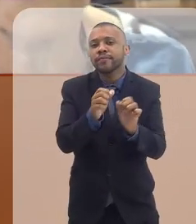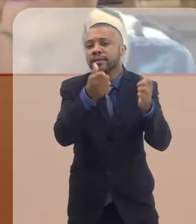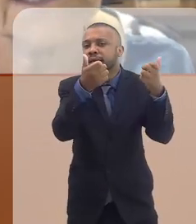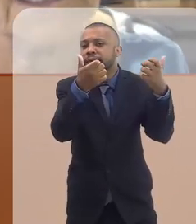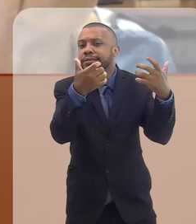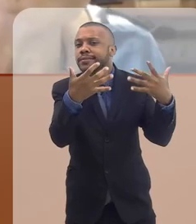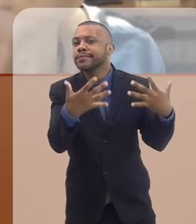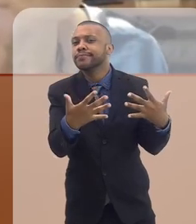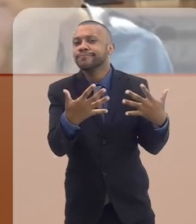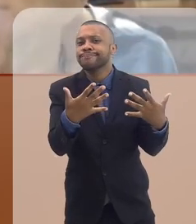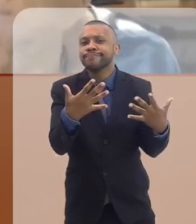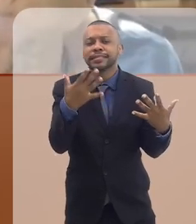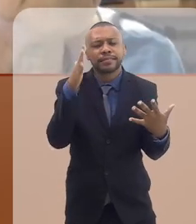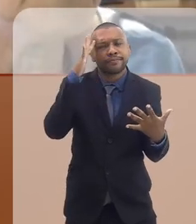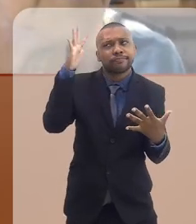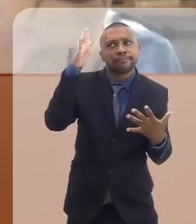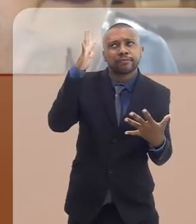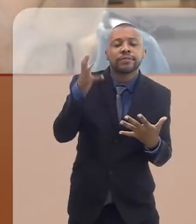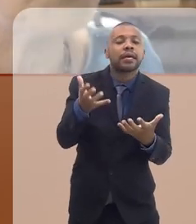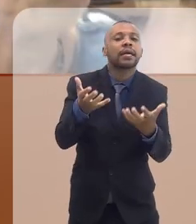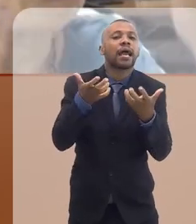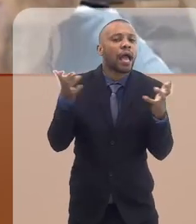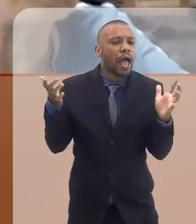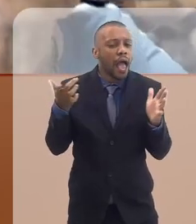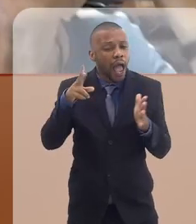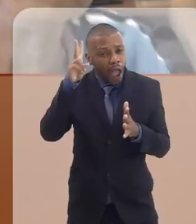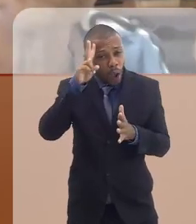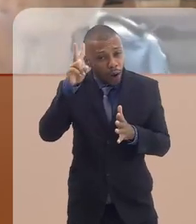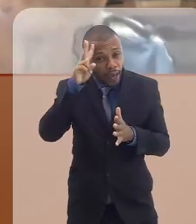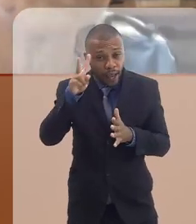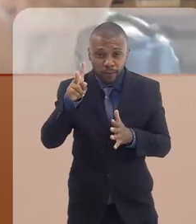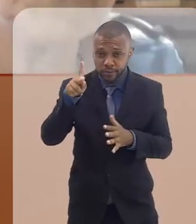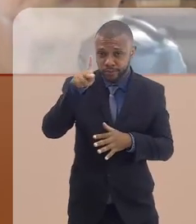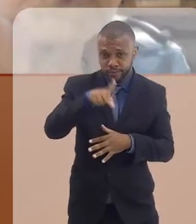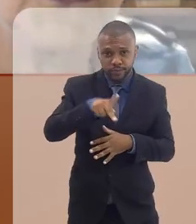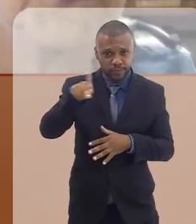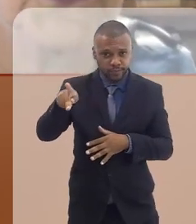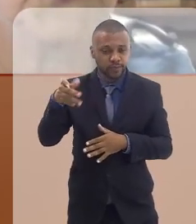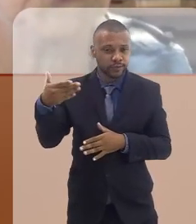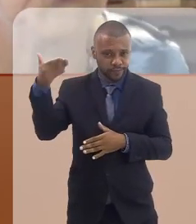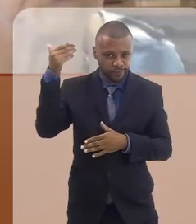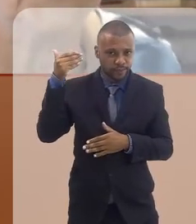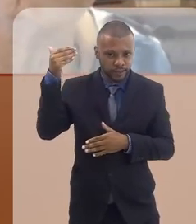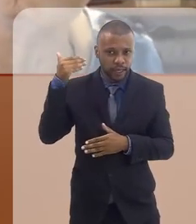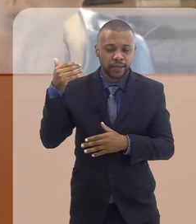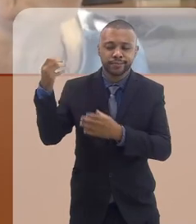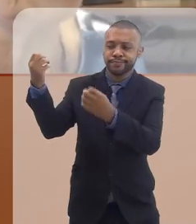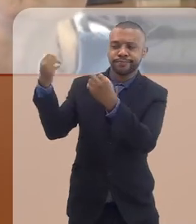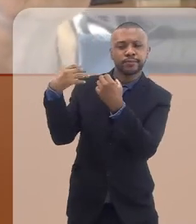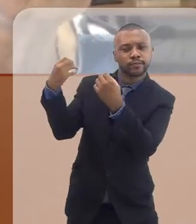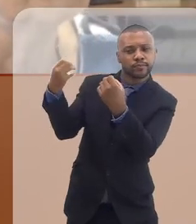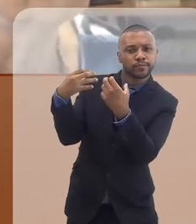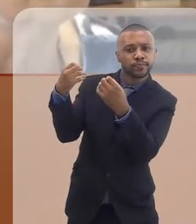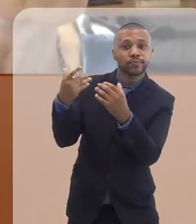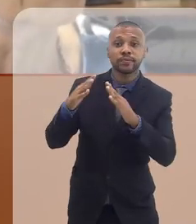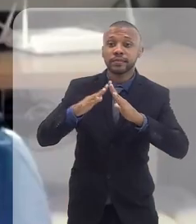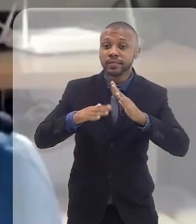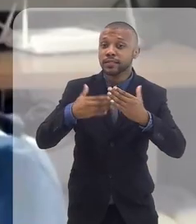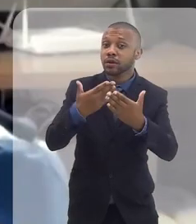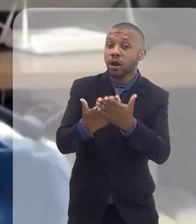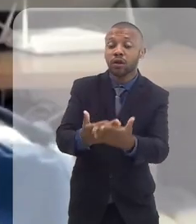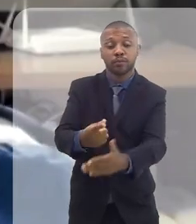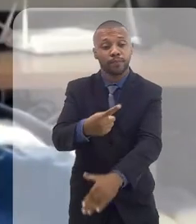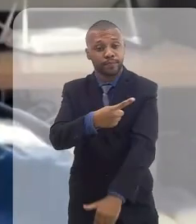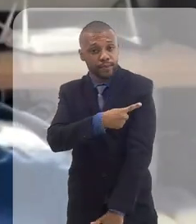que vocês querem. E aí eu fui estudando, eu lembro dos meus professores, Natália,